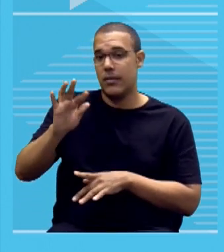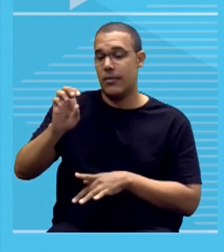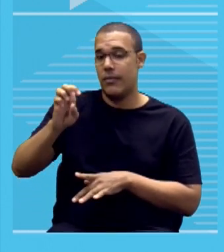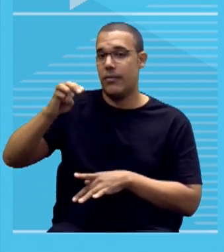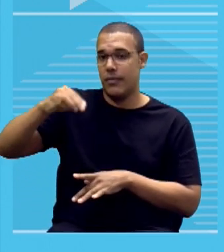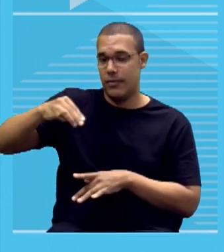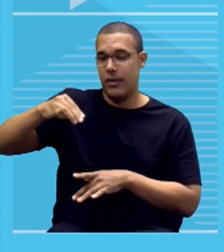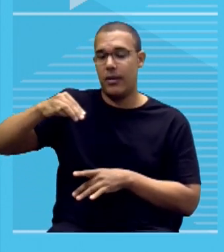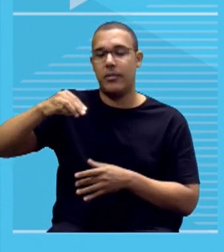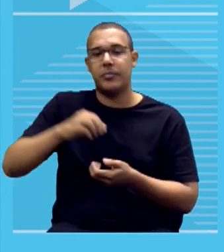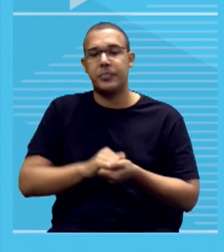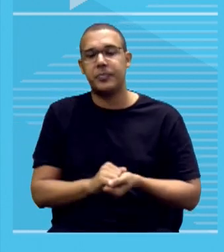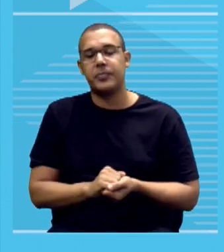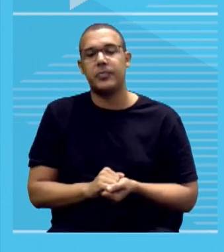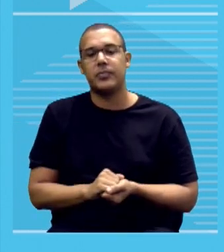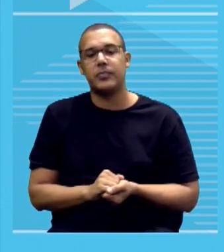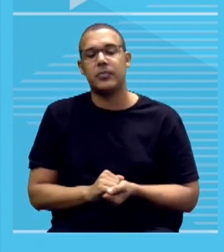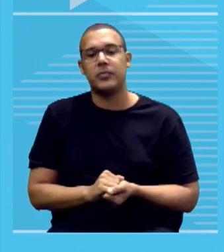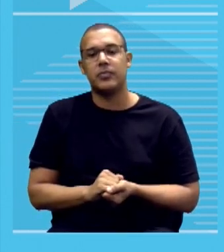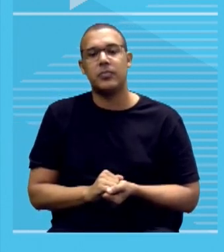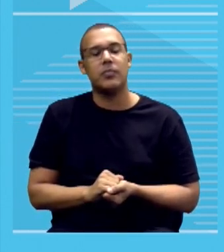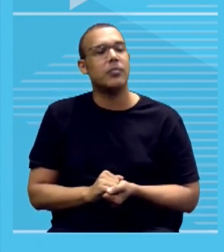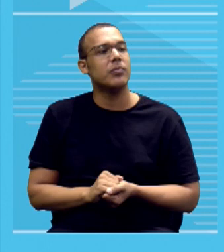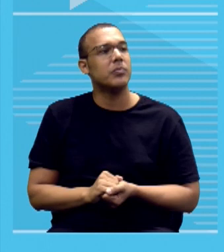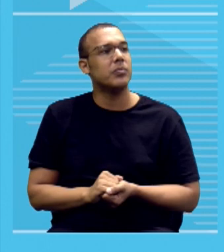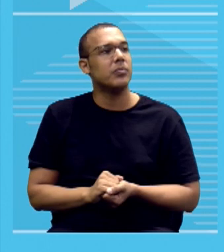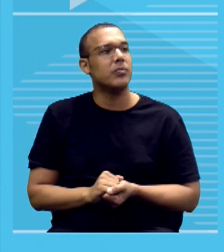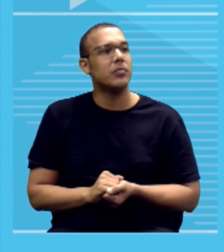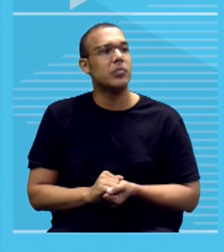ele quer saber o valor da Fê em linha